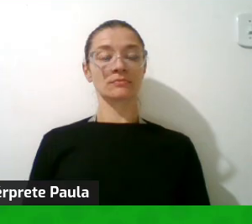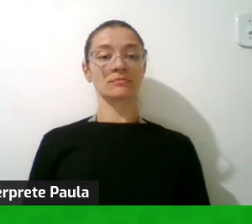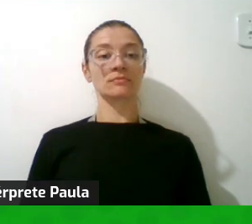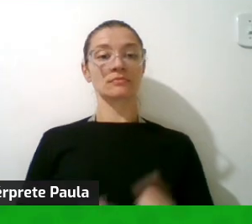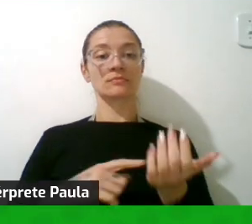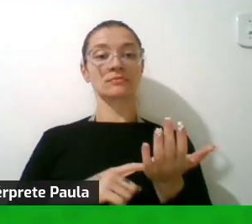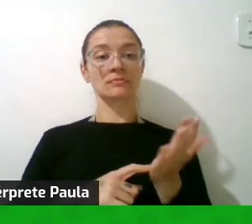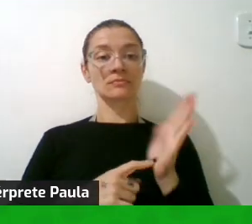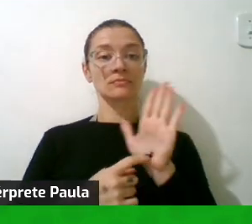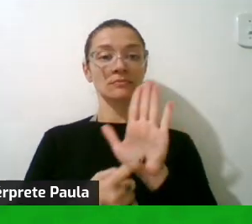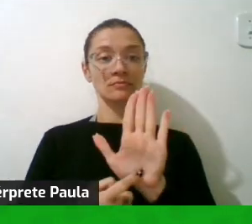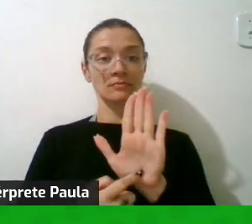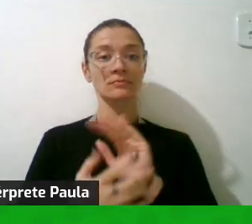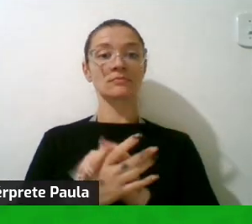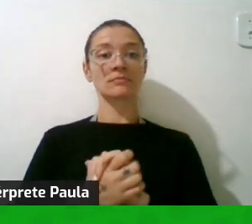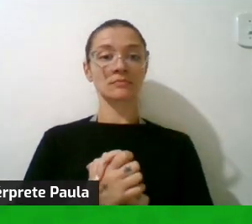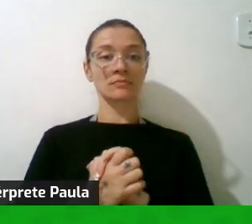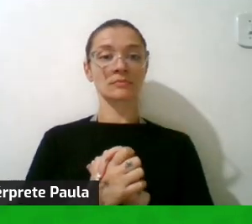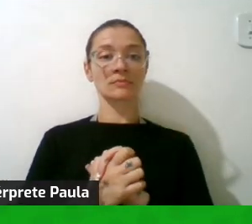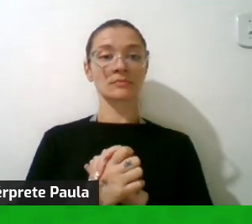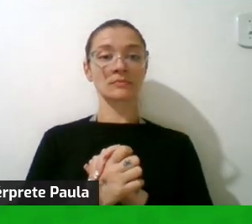visualizar.